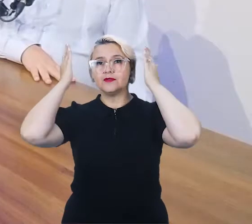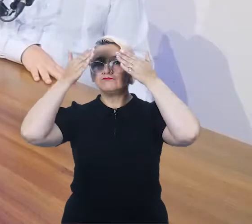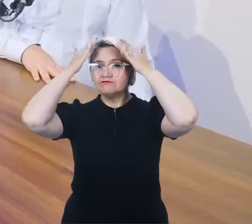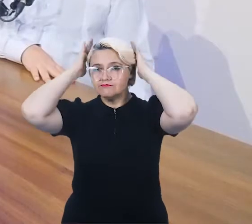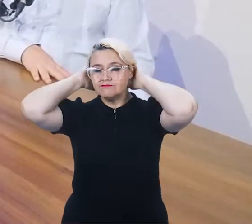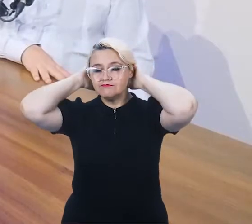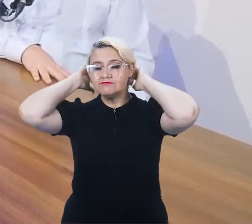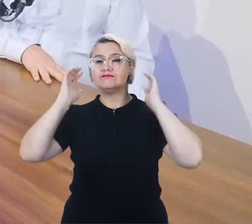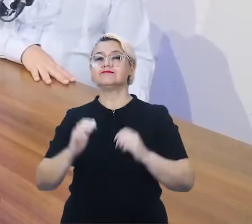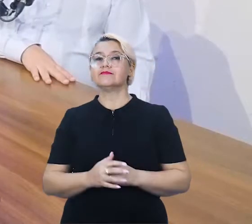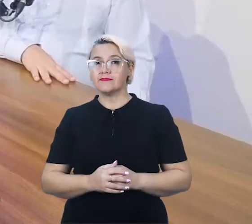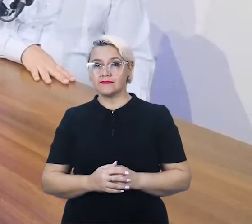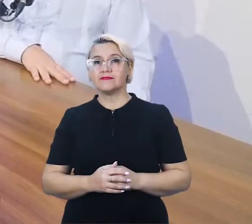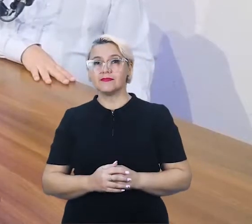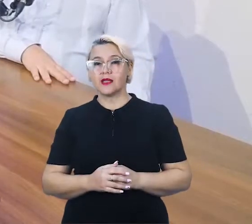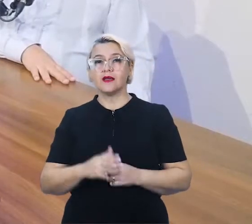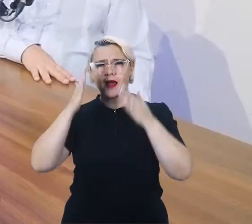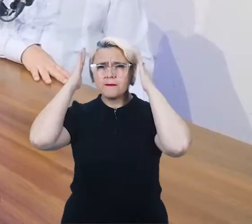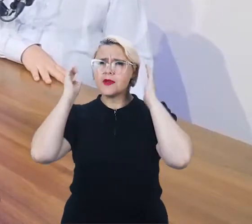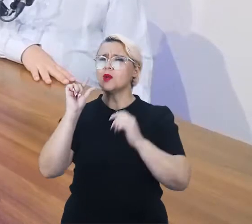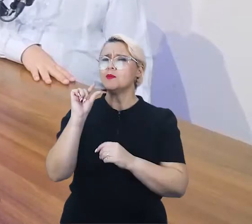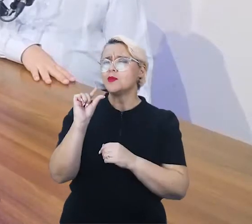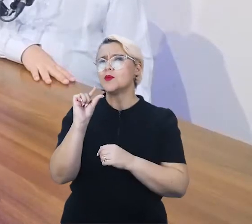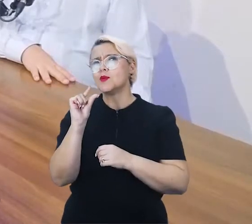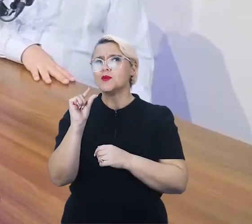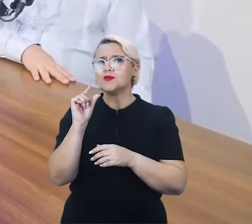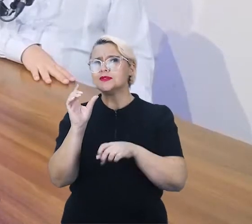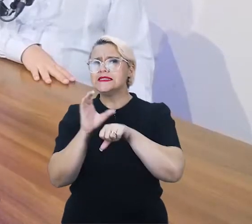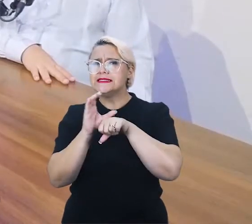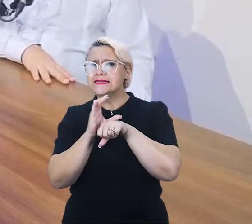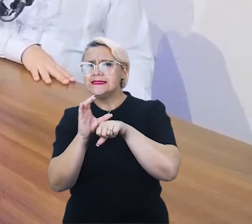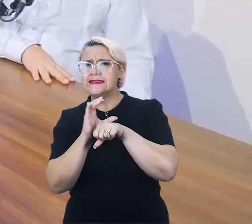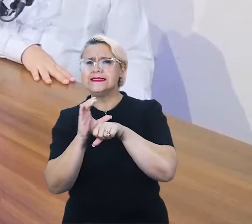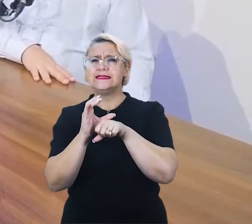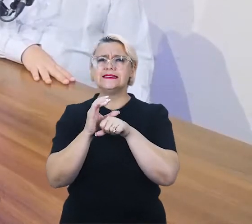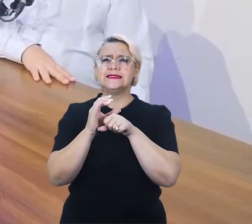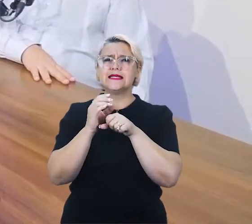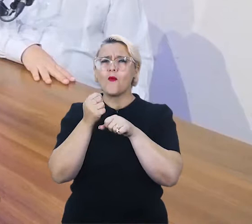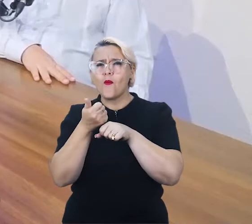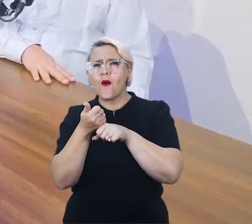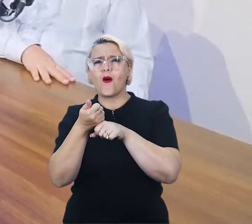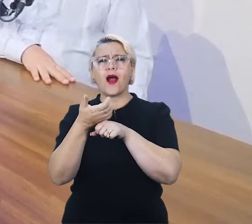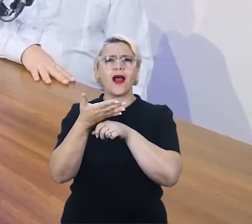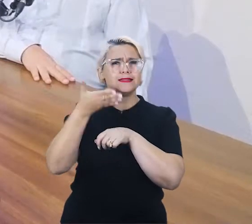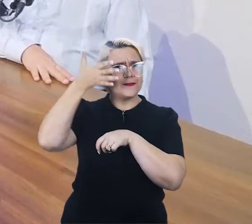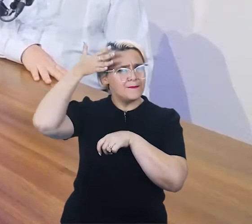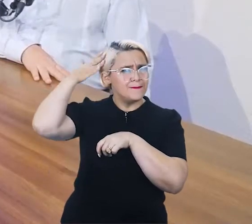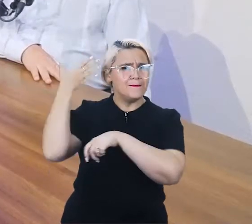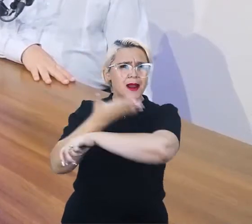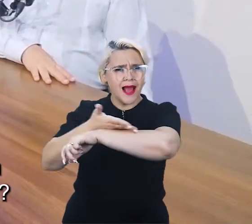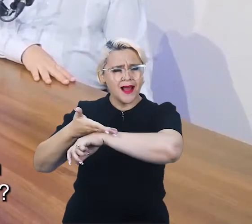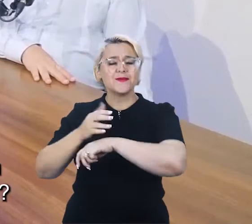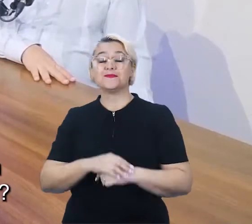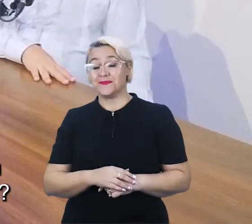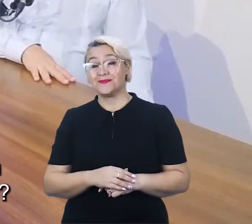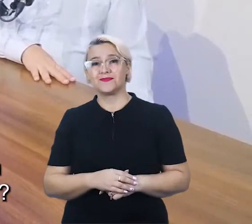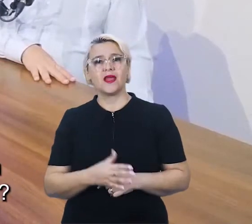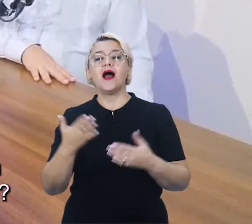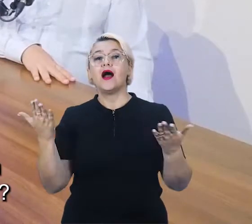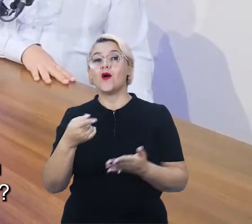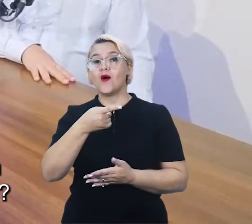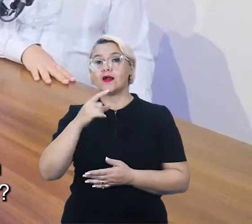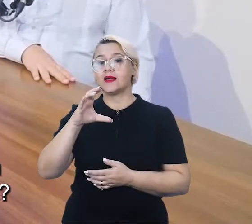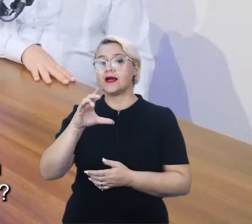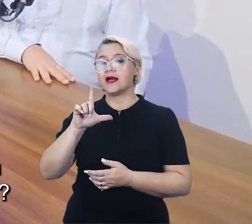penteado para trás, o cabelo já está um pouco assim meio cinza, já querendo ficar branco. Agora, Cláudia,